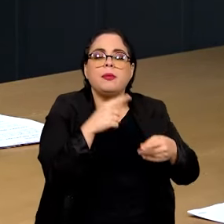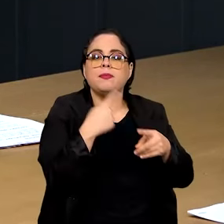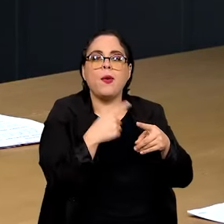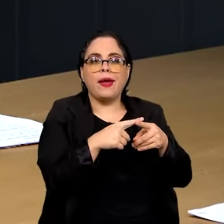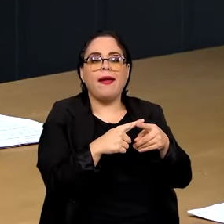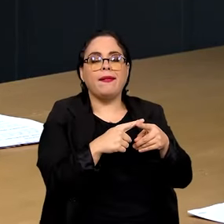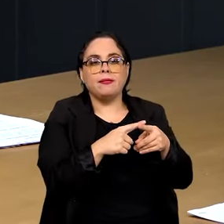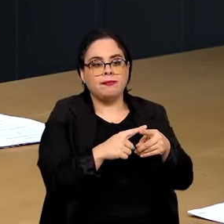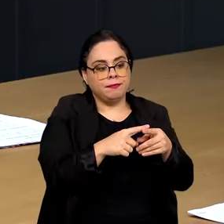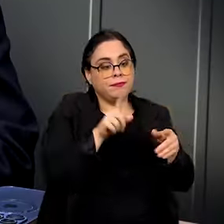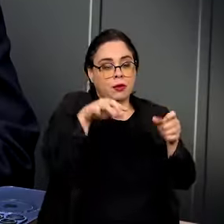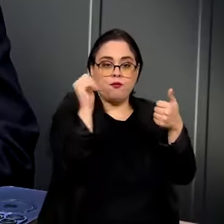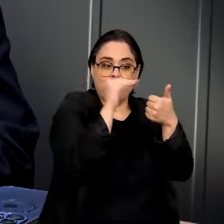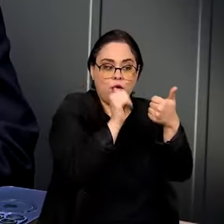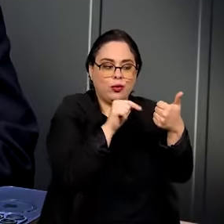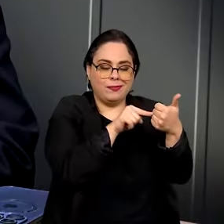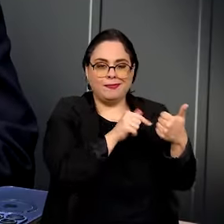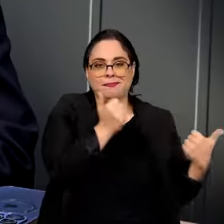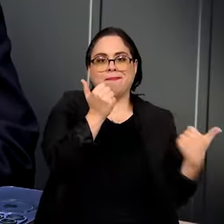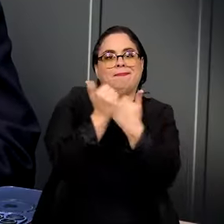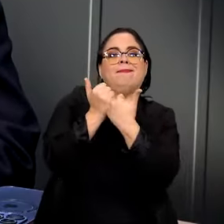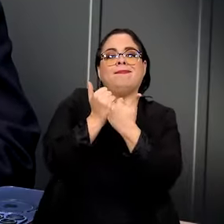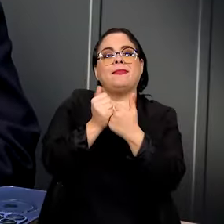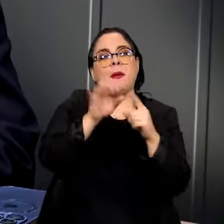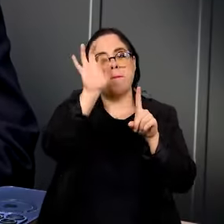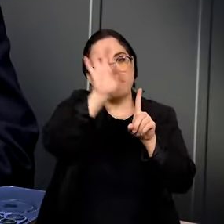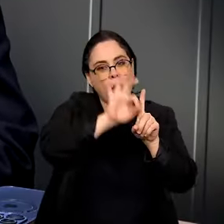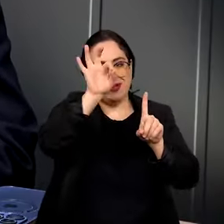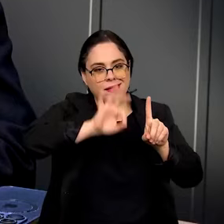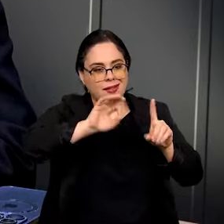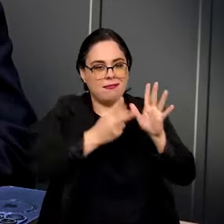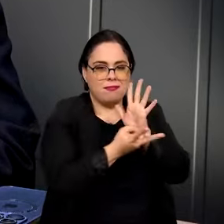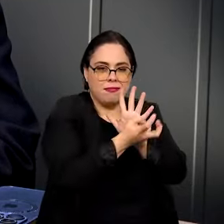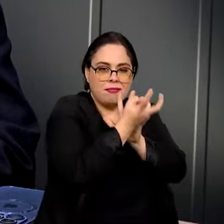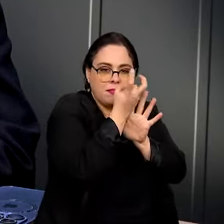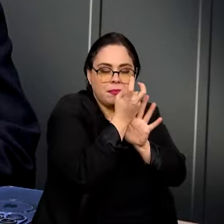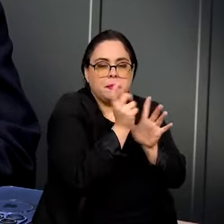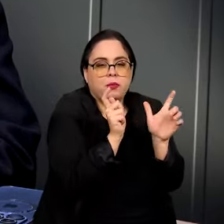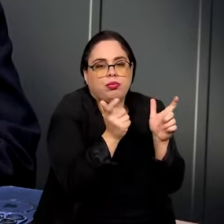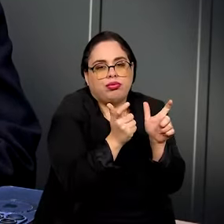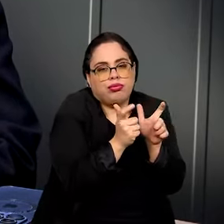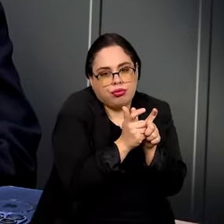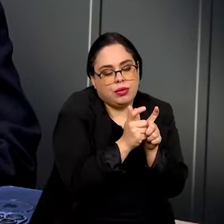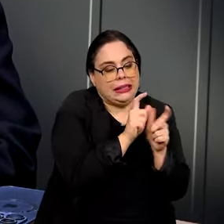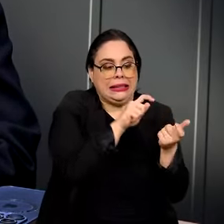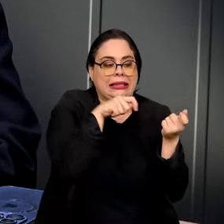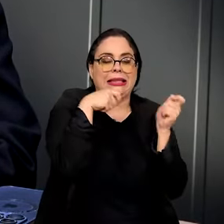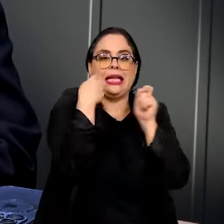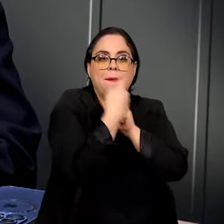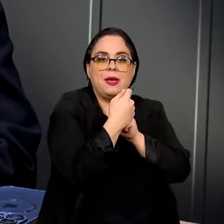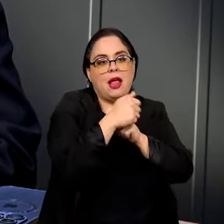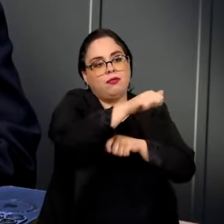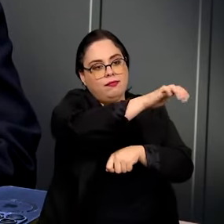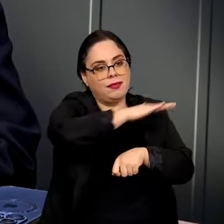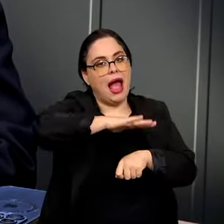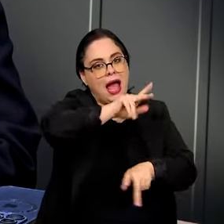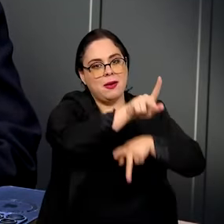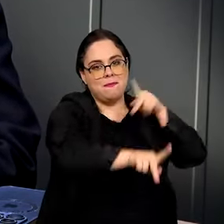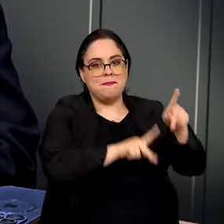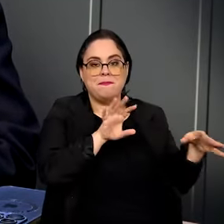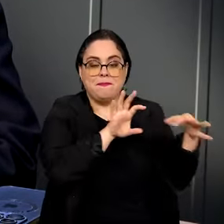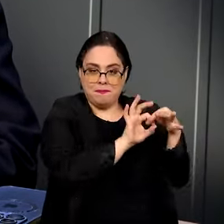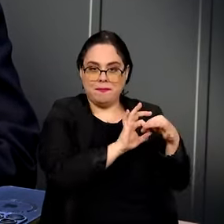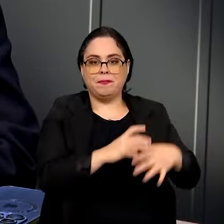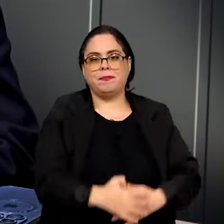sendo minimizada com o fundo então evidentemente que as taxas serão taxas eh